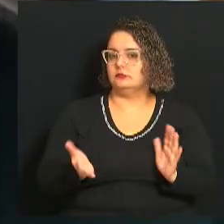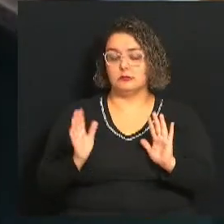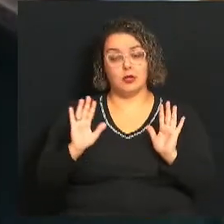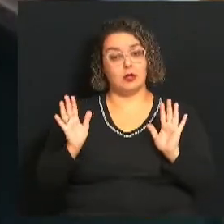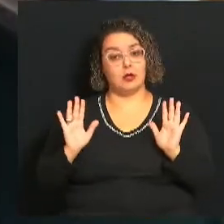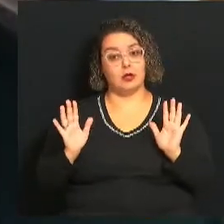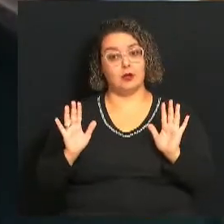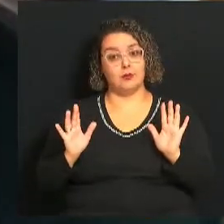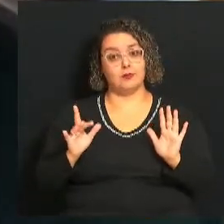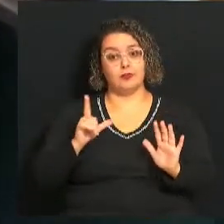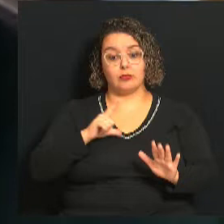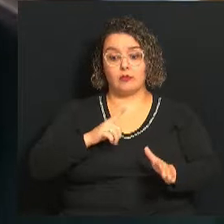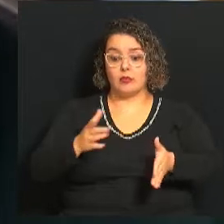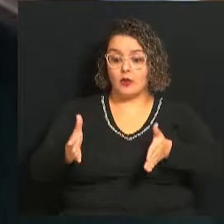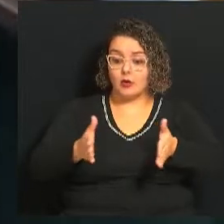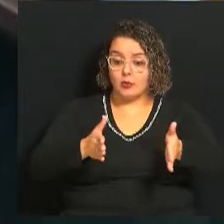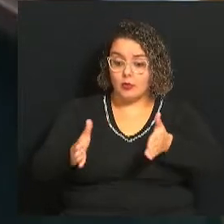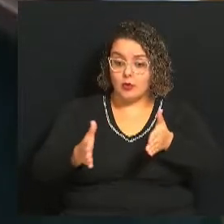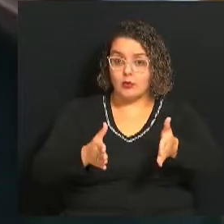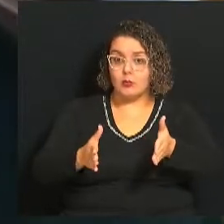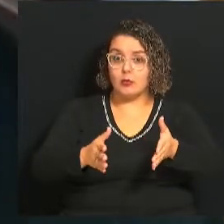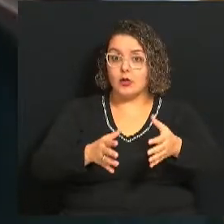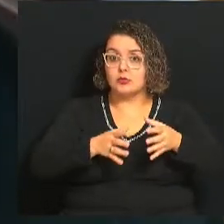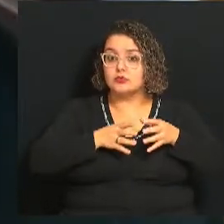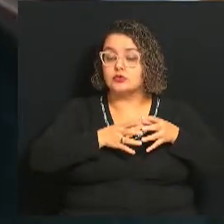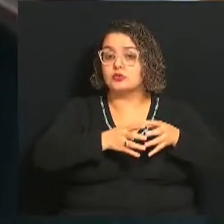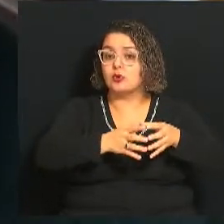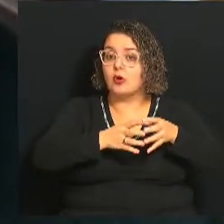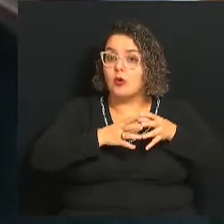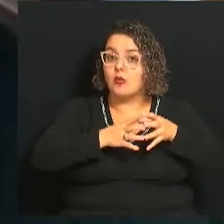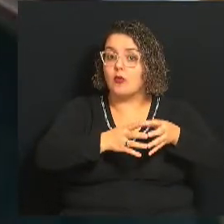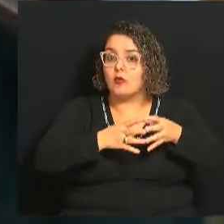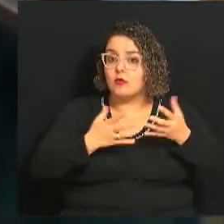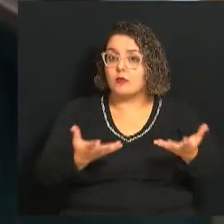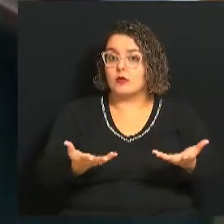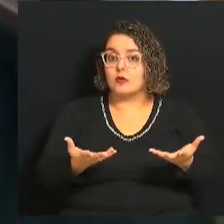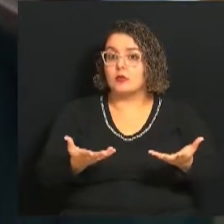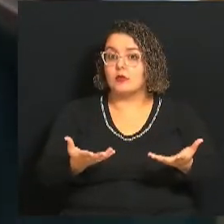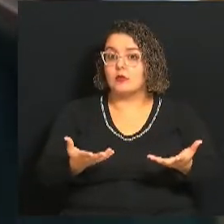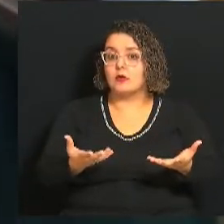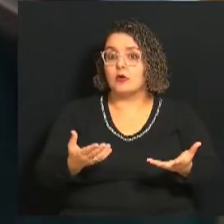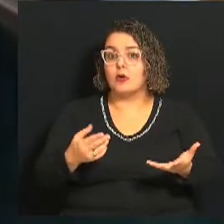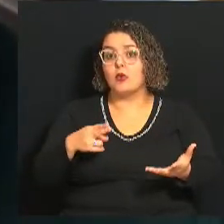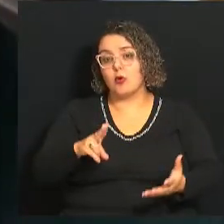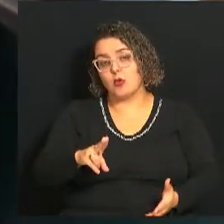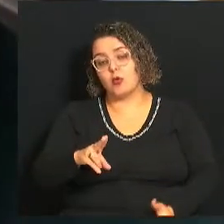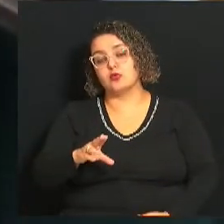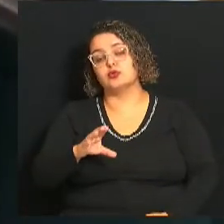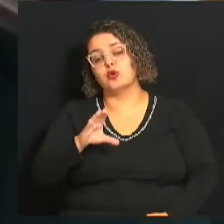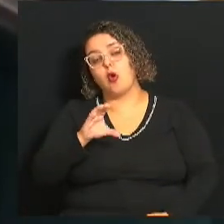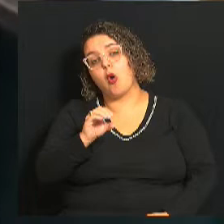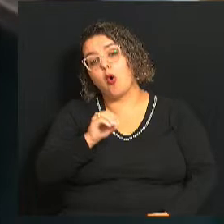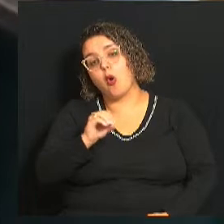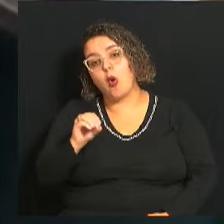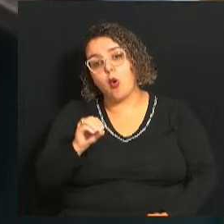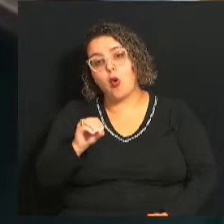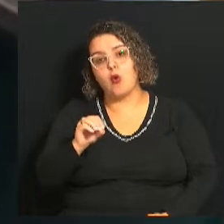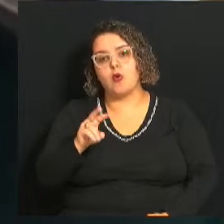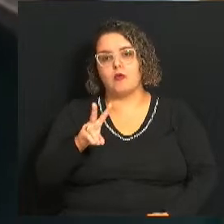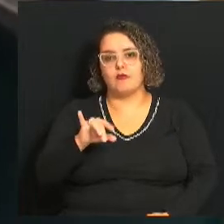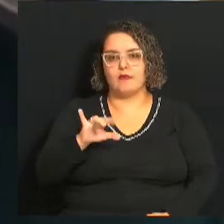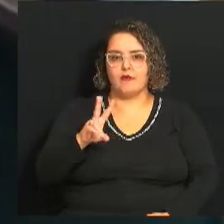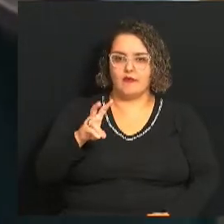um momento de convivência, né, ou de co-convivência com o